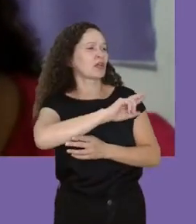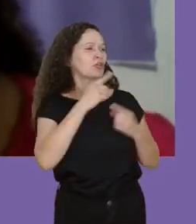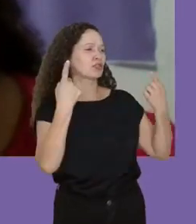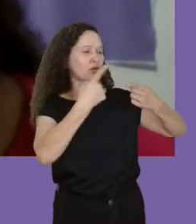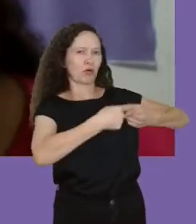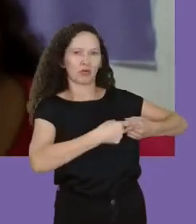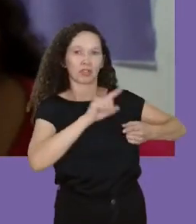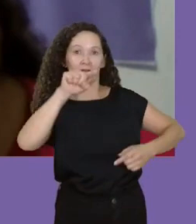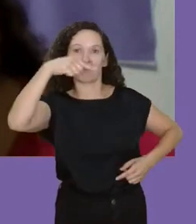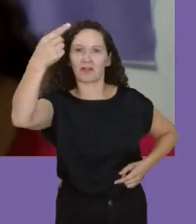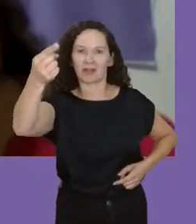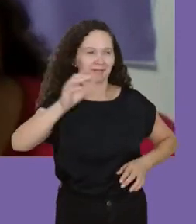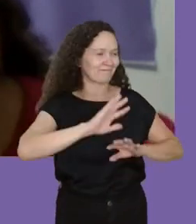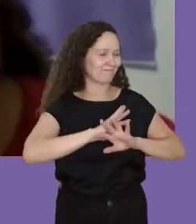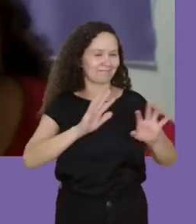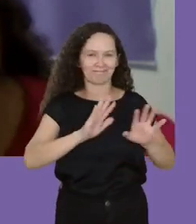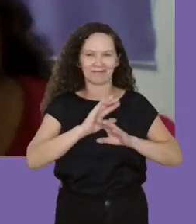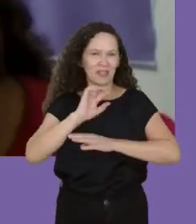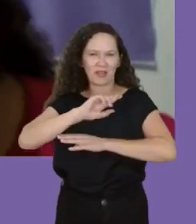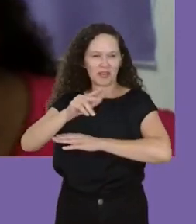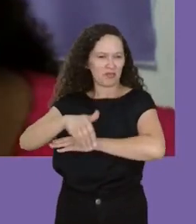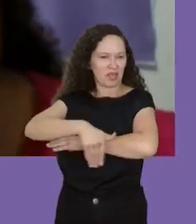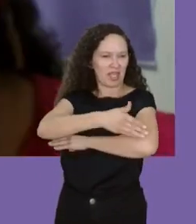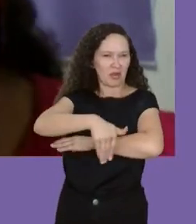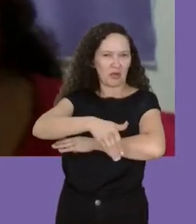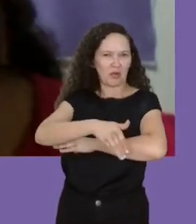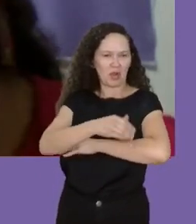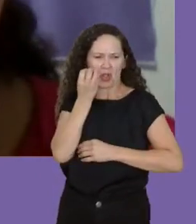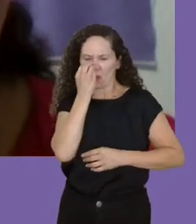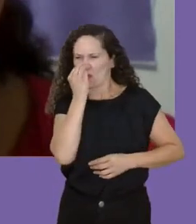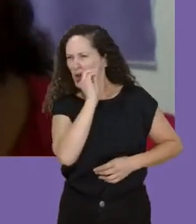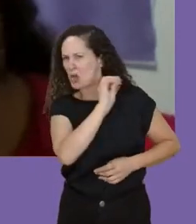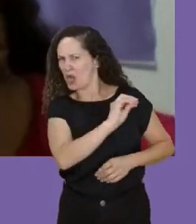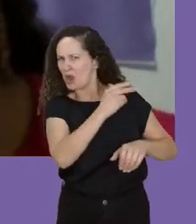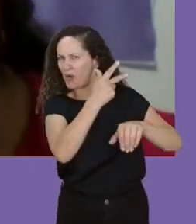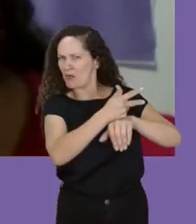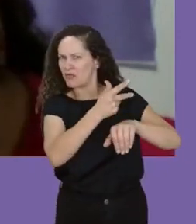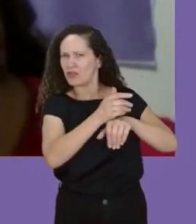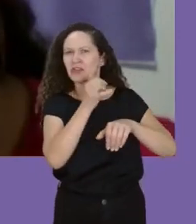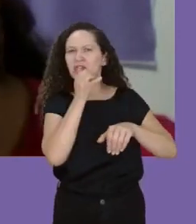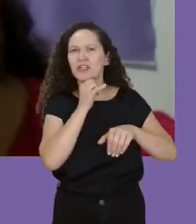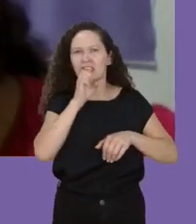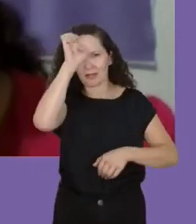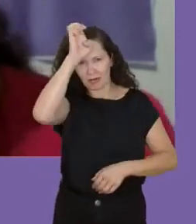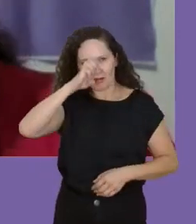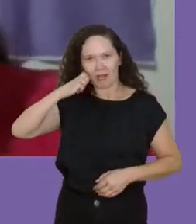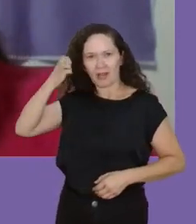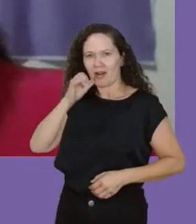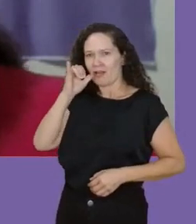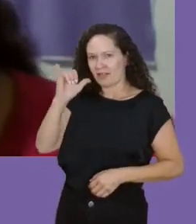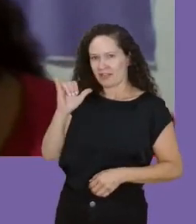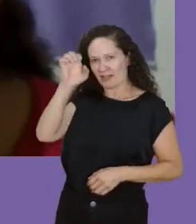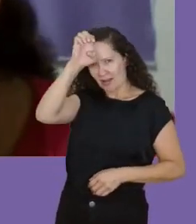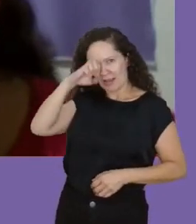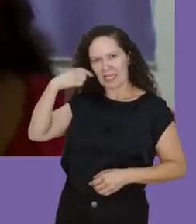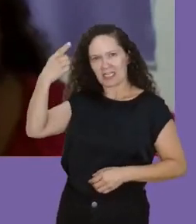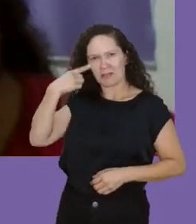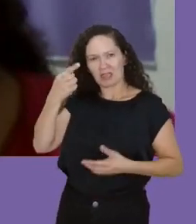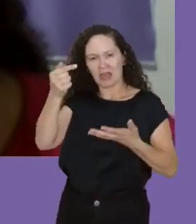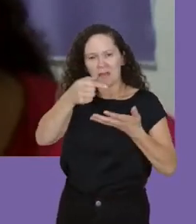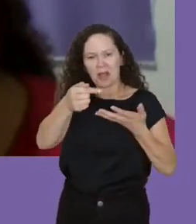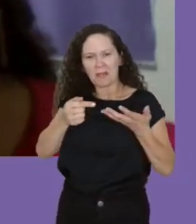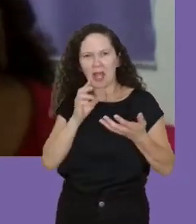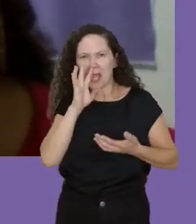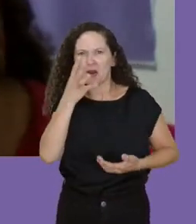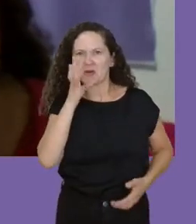combater fora, né? Não é só repudiar o vídeo que publicaram sobre a Érica Cocai dizendo que ela é isso, aquilo, outro, ou,